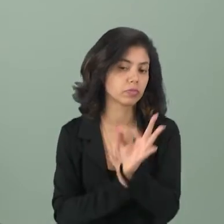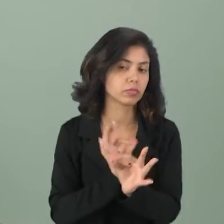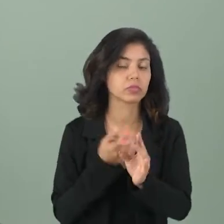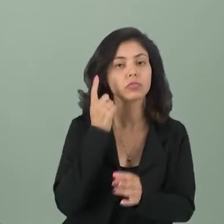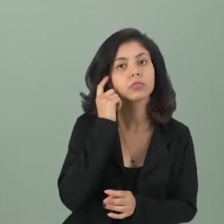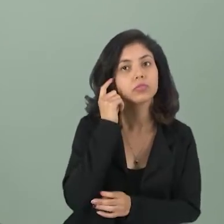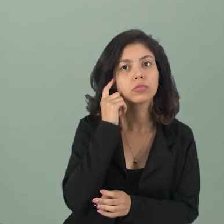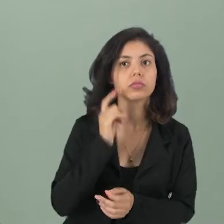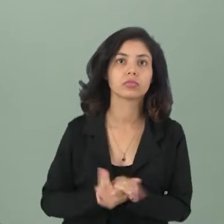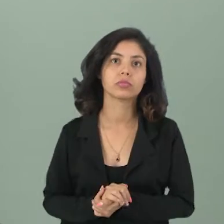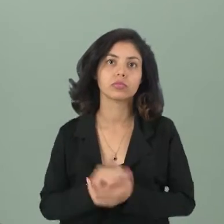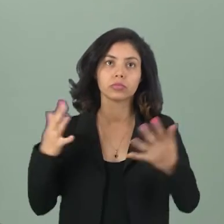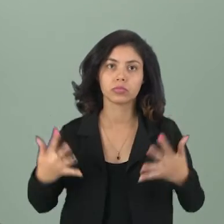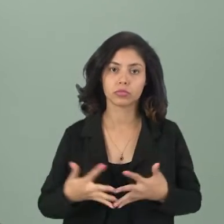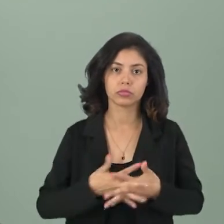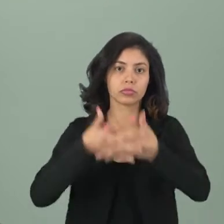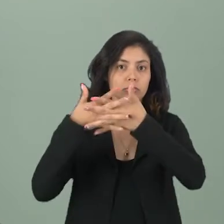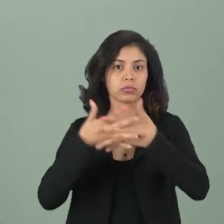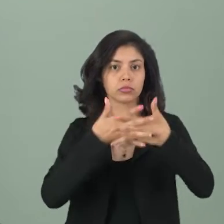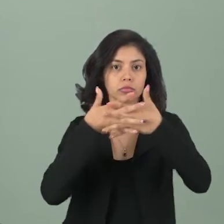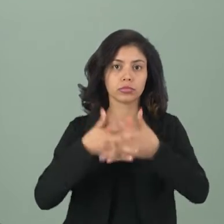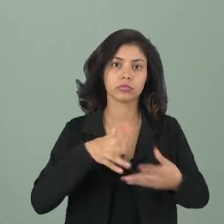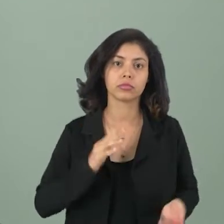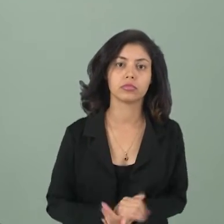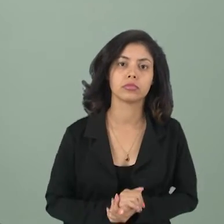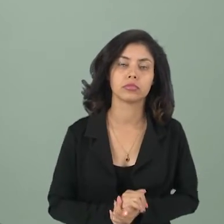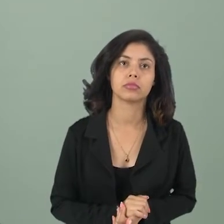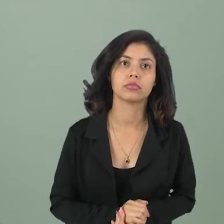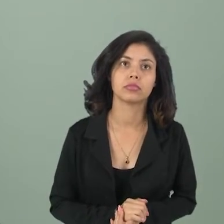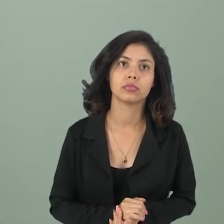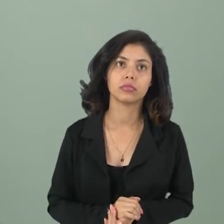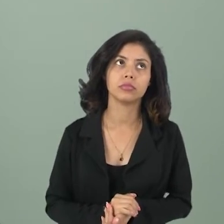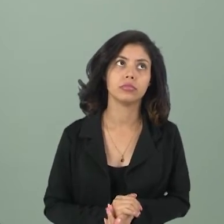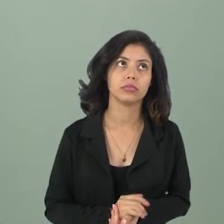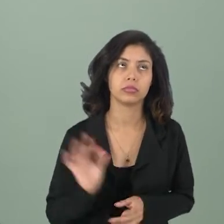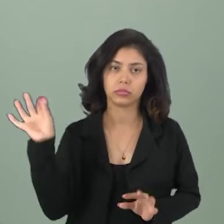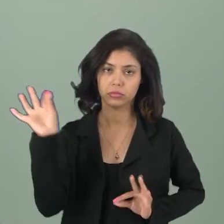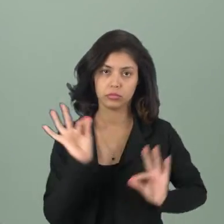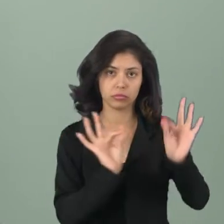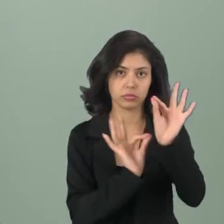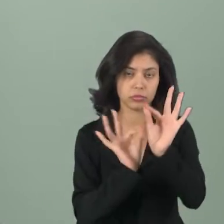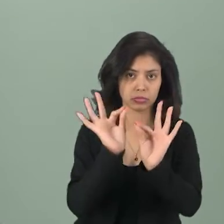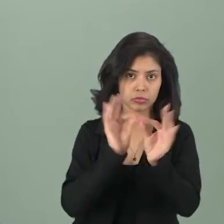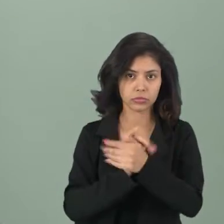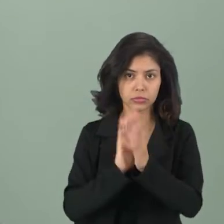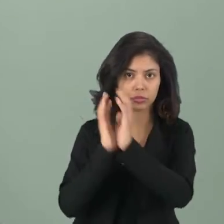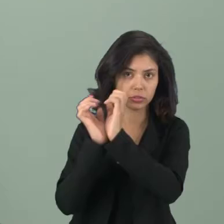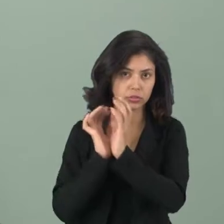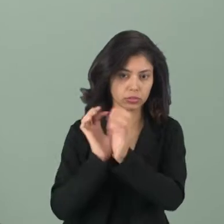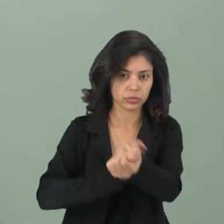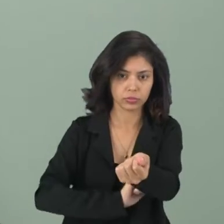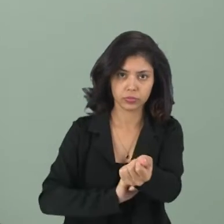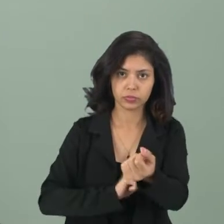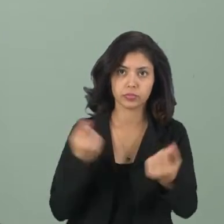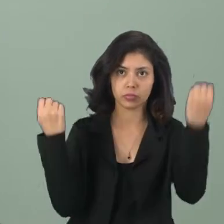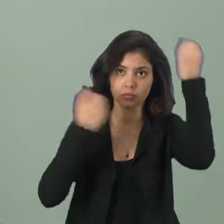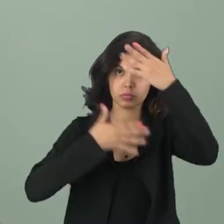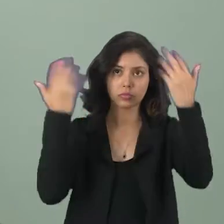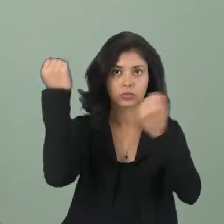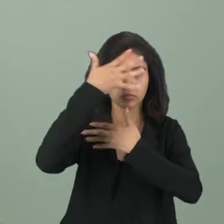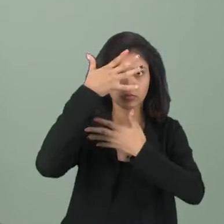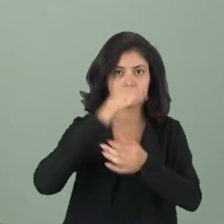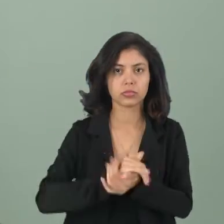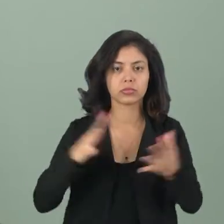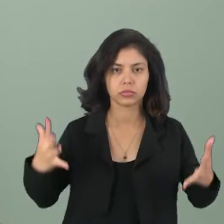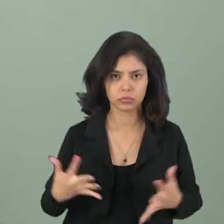de raciocínio os heróis para alugar no seu que liga não sei o que liga para Liga para cá fiozinho aqui fiozinho ali né os nervos e tão mais tão